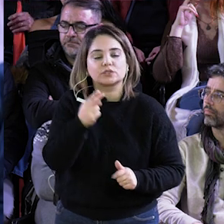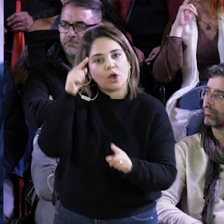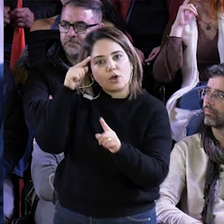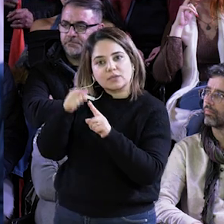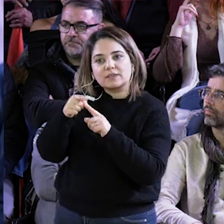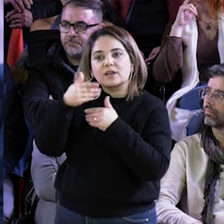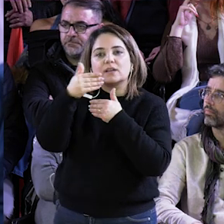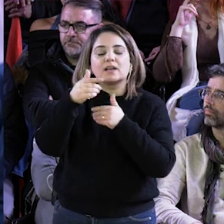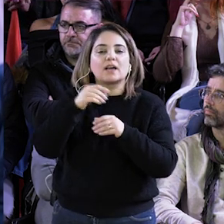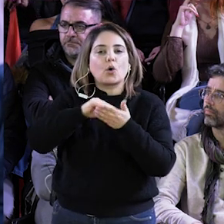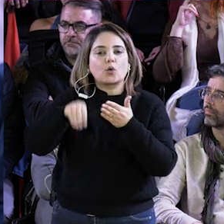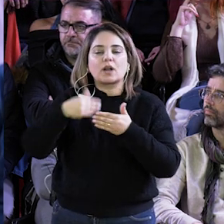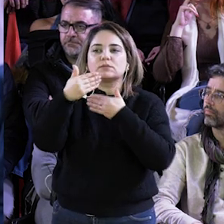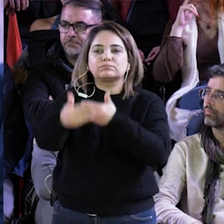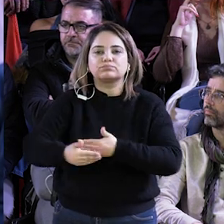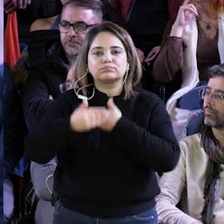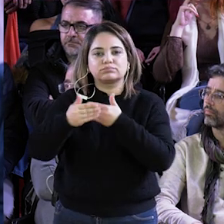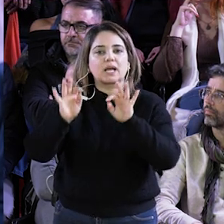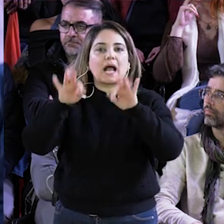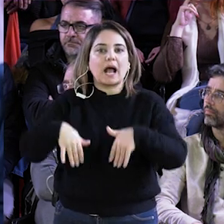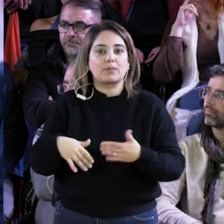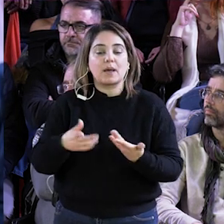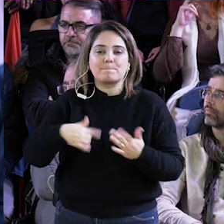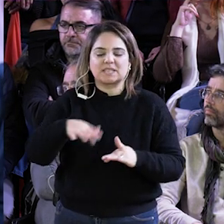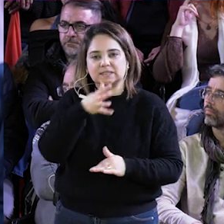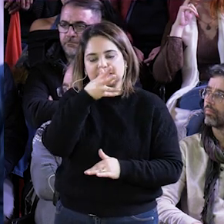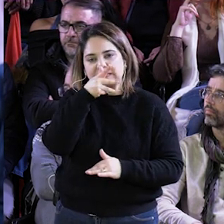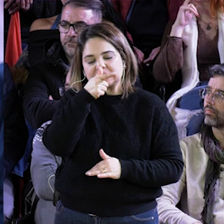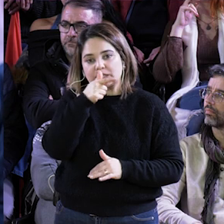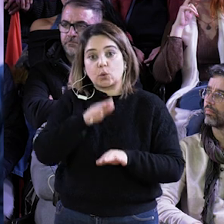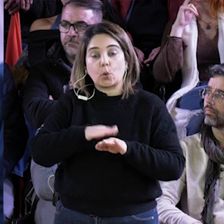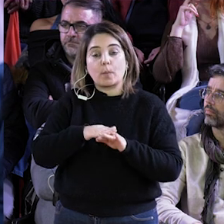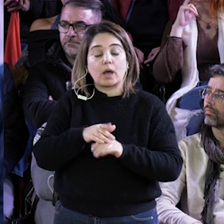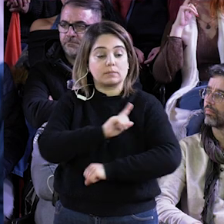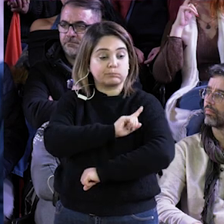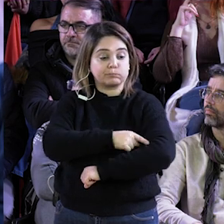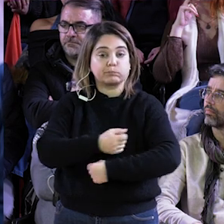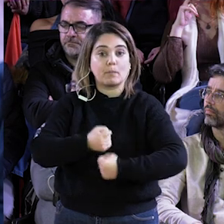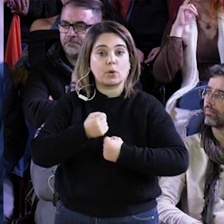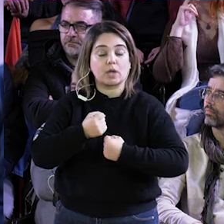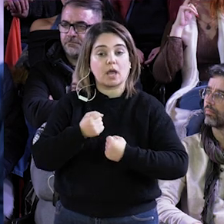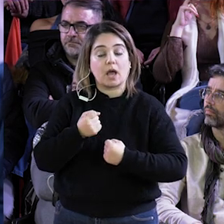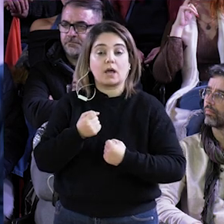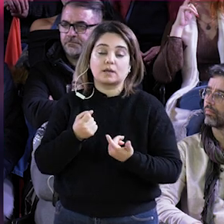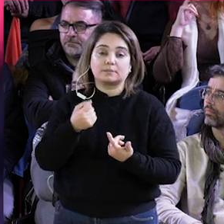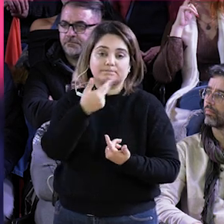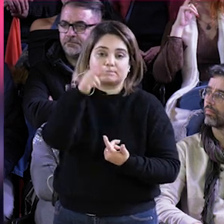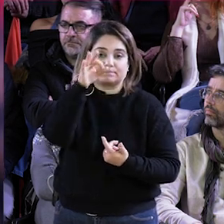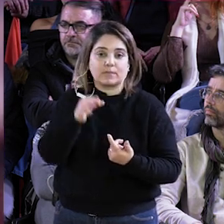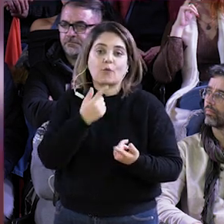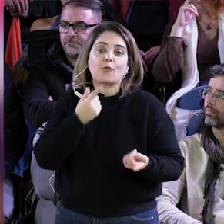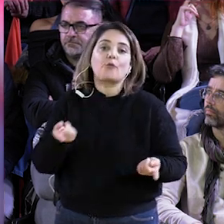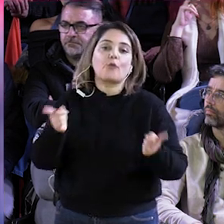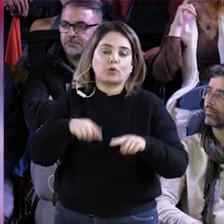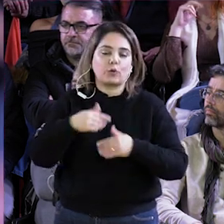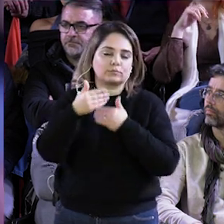vidas. E, no entanto, estamos insatisfeitos. Com maioria absoluta, voltou à empresa o padrão de contratação